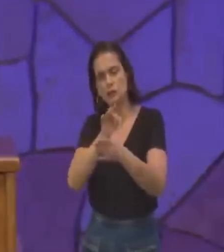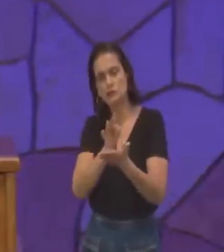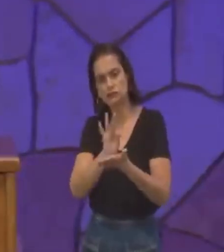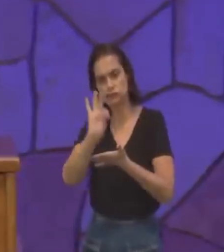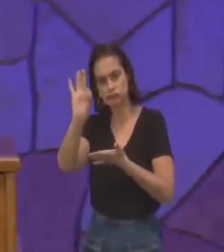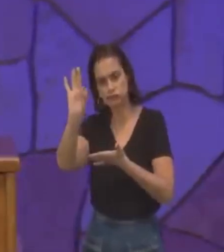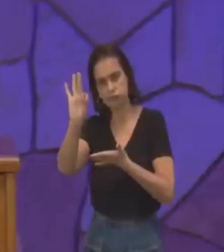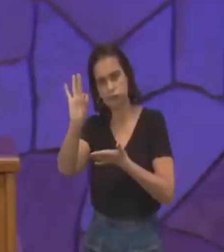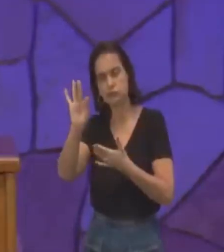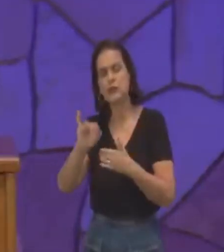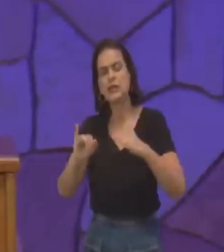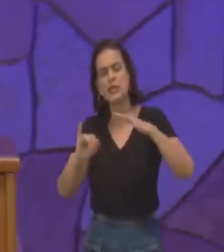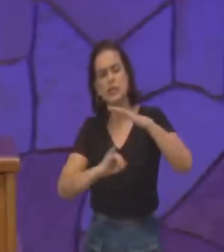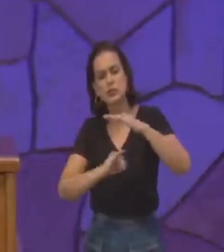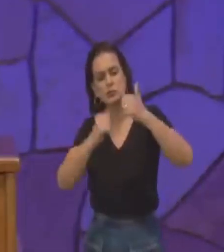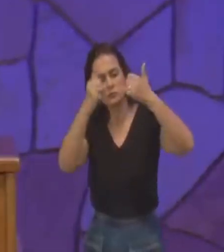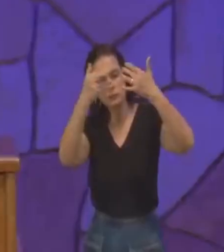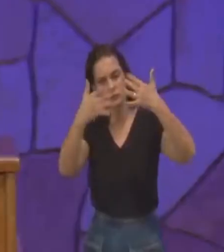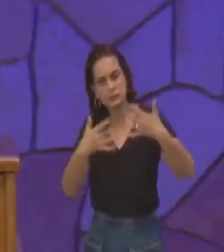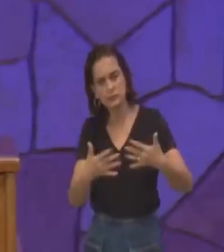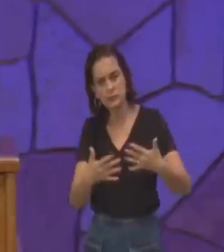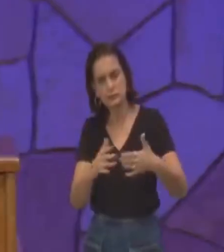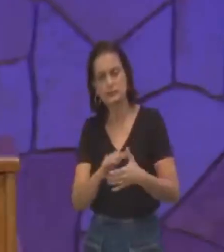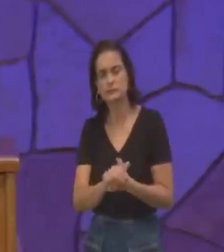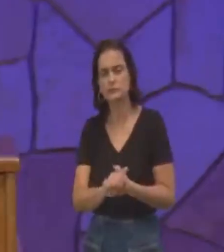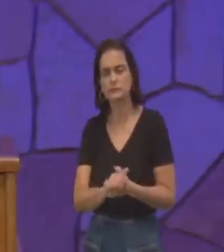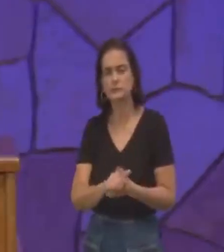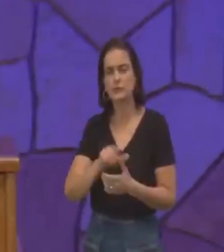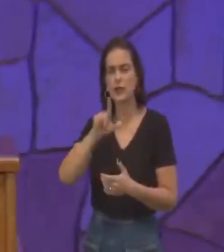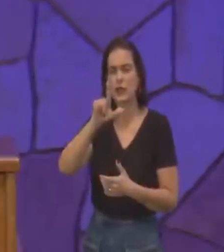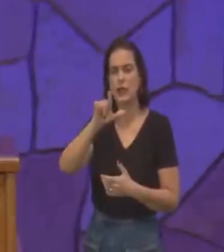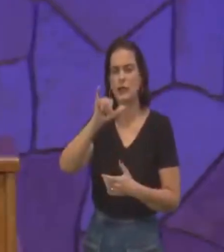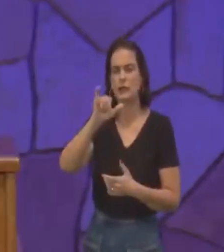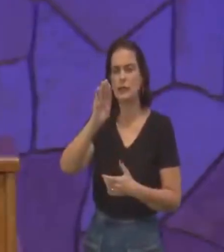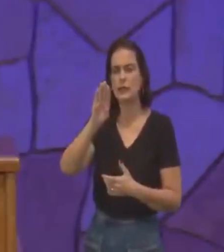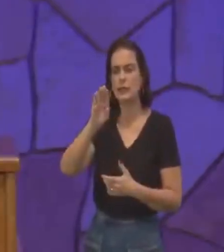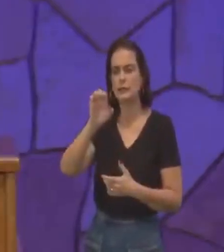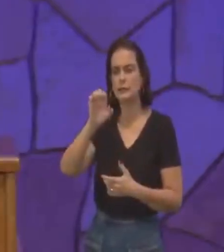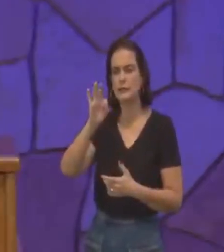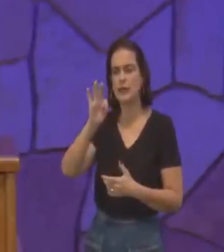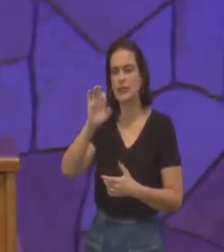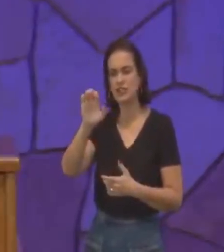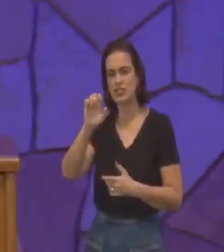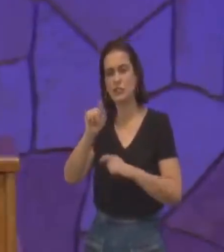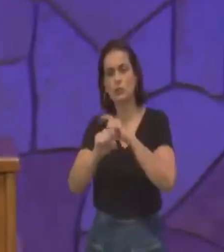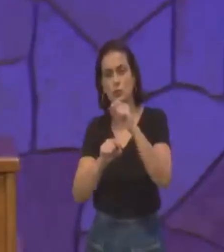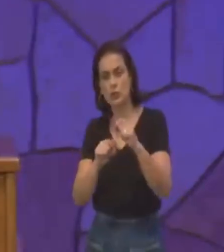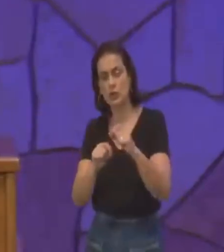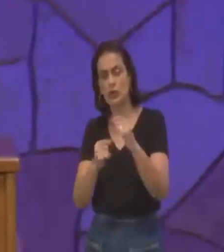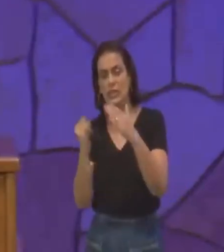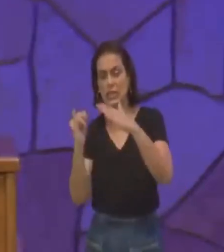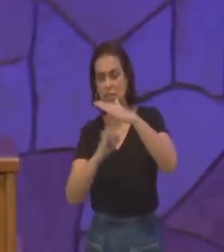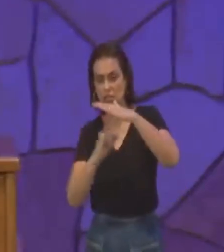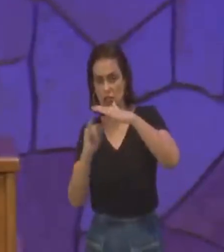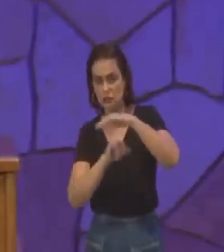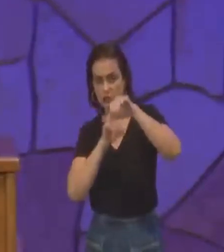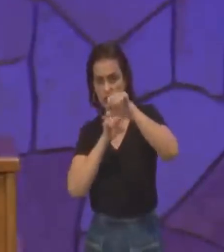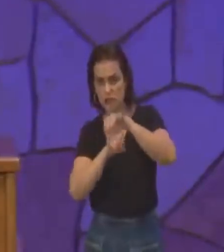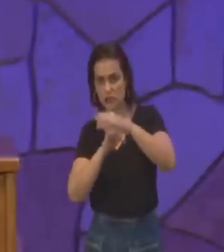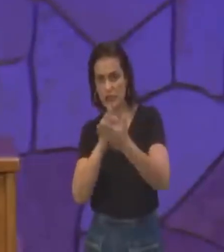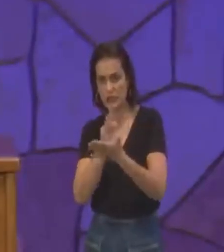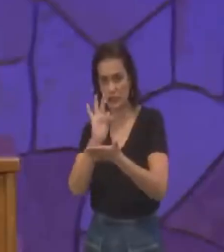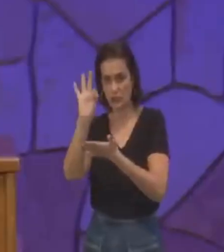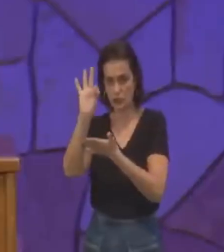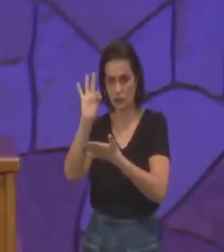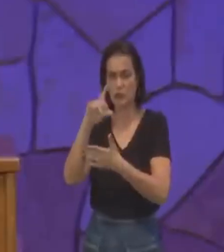nossas instituições, como por exemplo a ABIBET, que é a Associação Brasileira de Instituições de Ensino Teológico, que